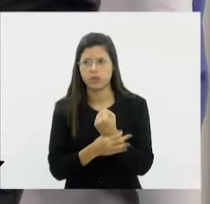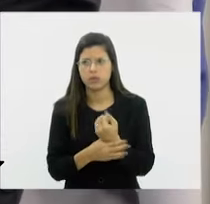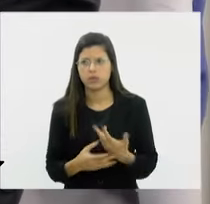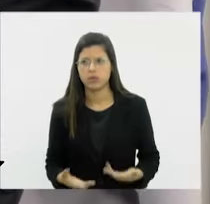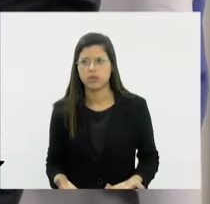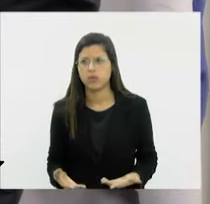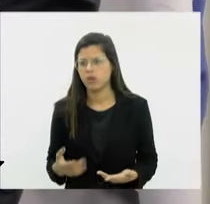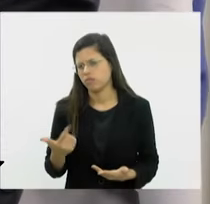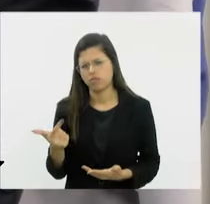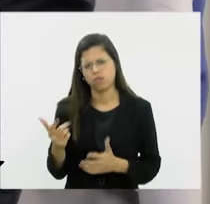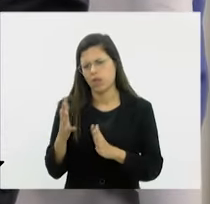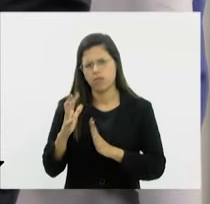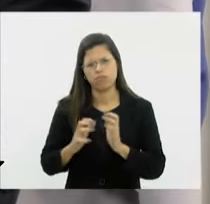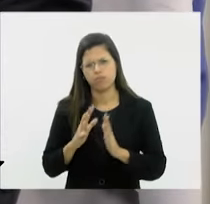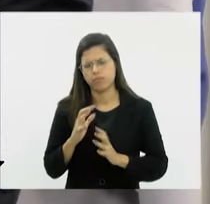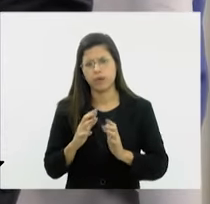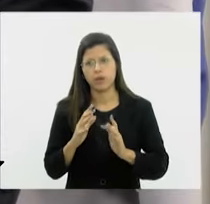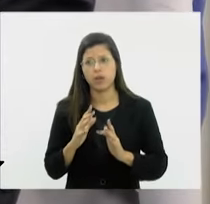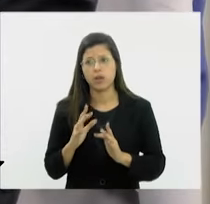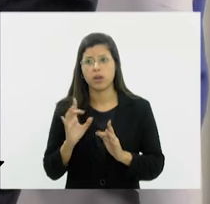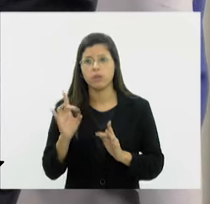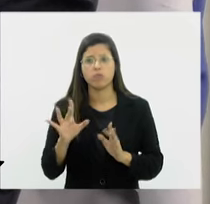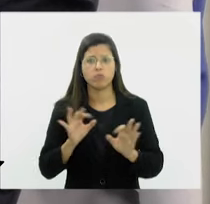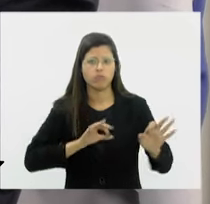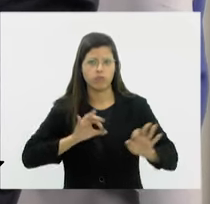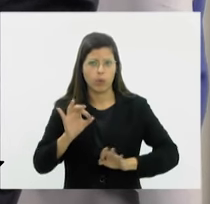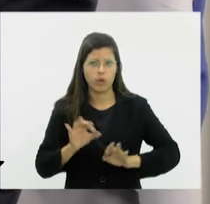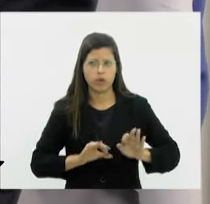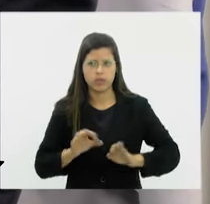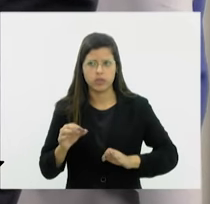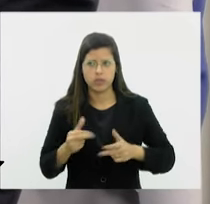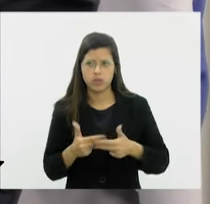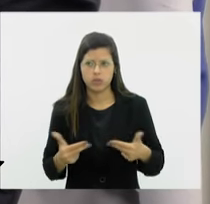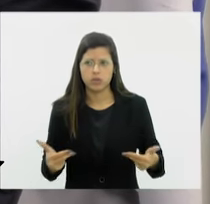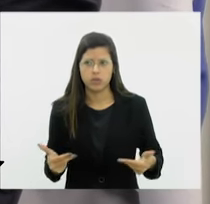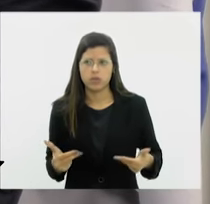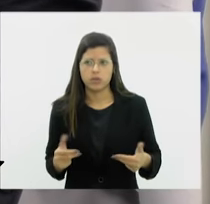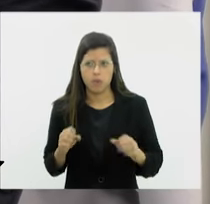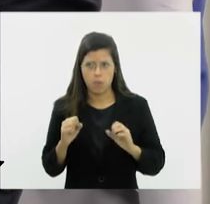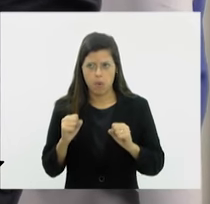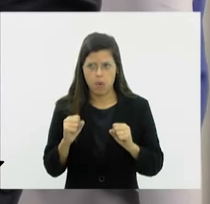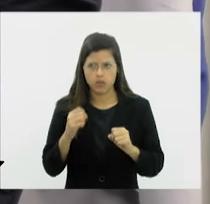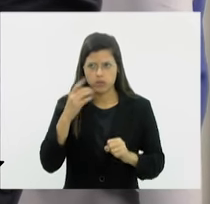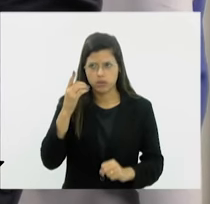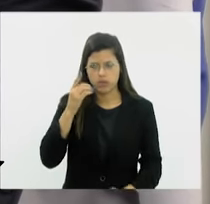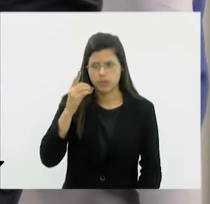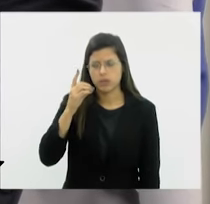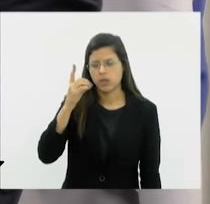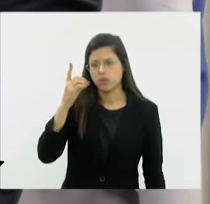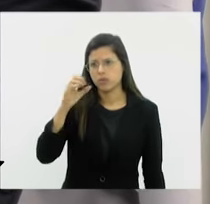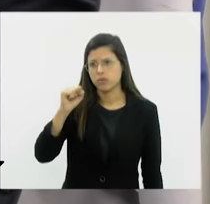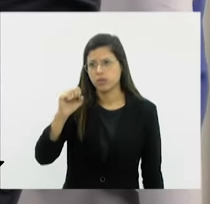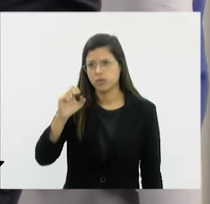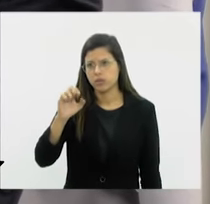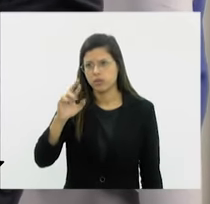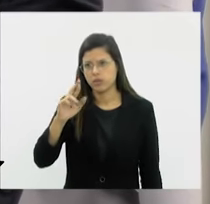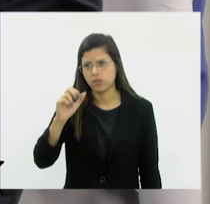só... É deixar a coisa ajustadinha, entendeu? Então, acho que pode ser dessa forma, deputado Serafini. A